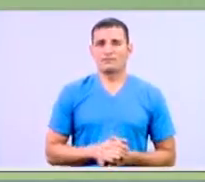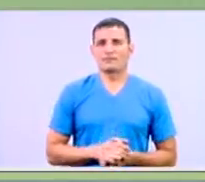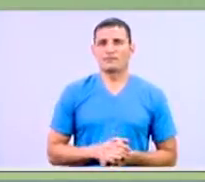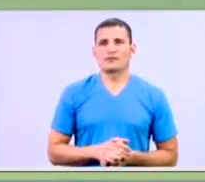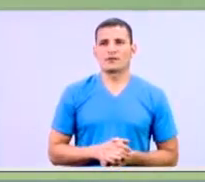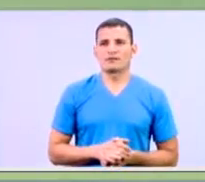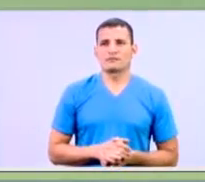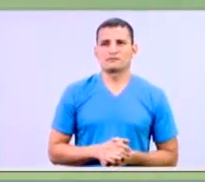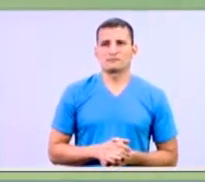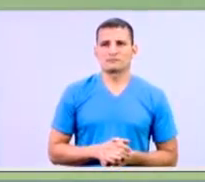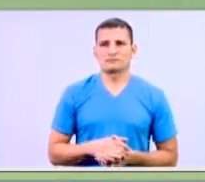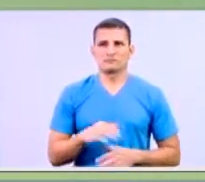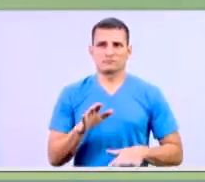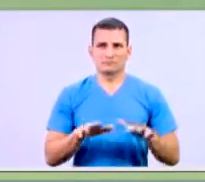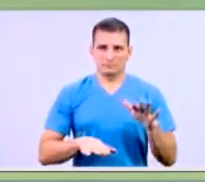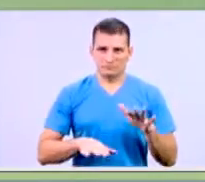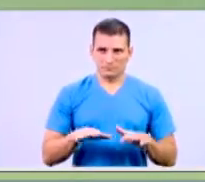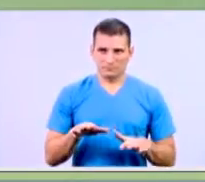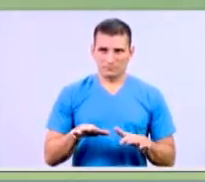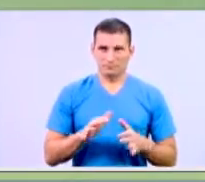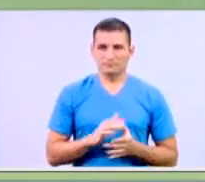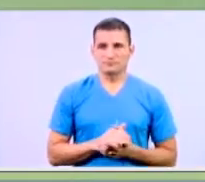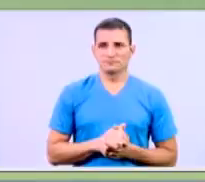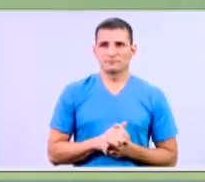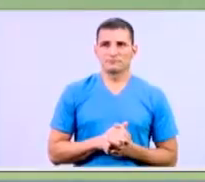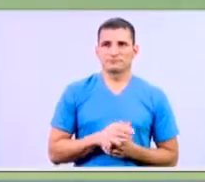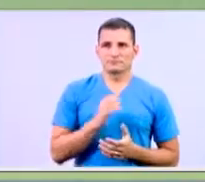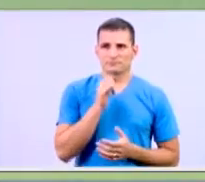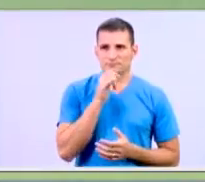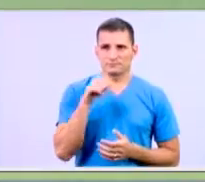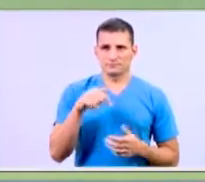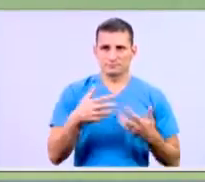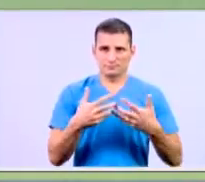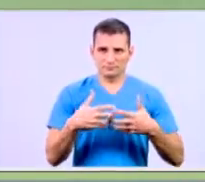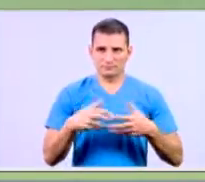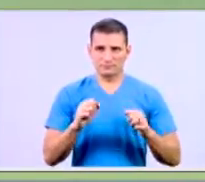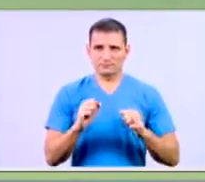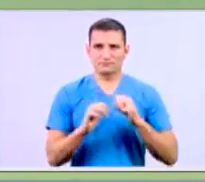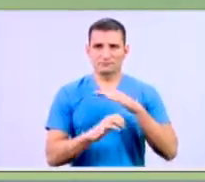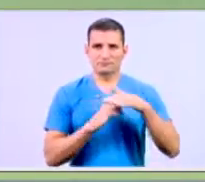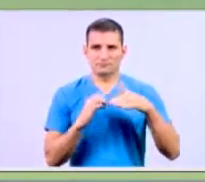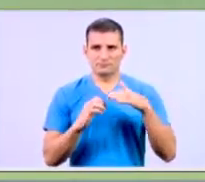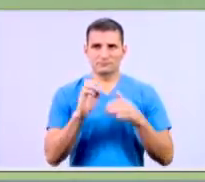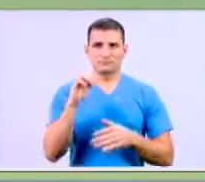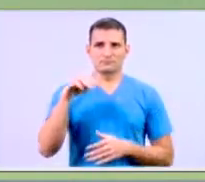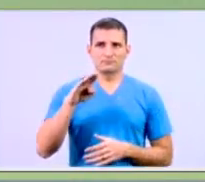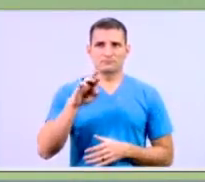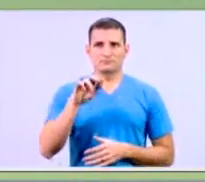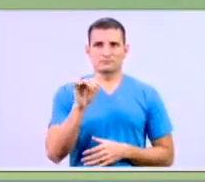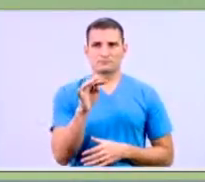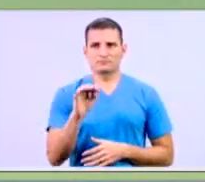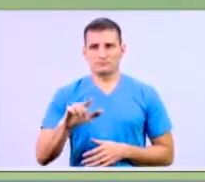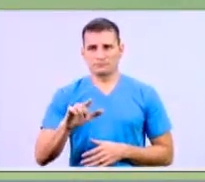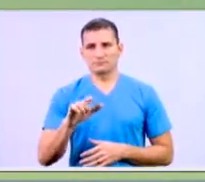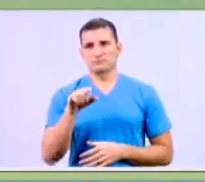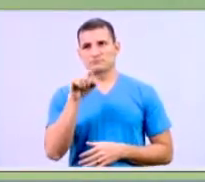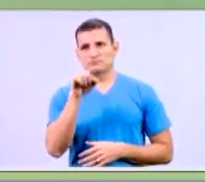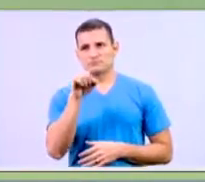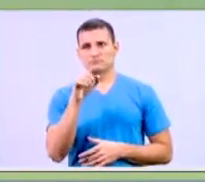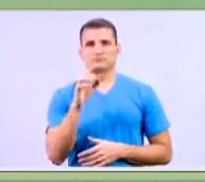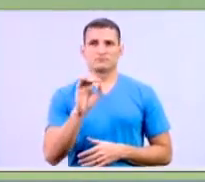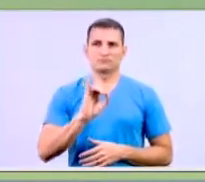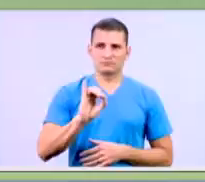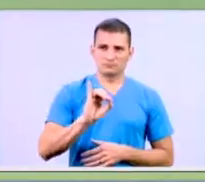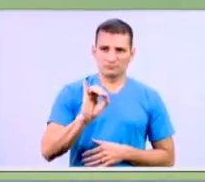aí, depende, né, de cada um. Por exemplo, aqui no Instituto pode ser a empresa Embratel, na casa de vocês pode ser a empresa Oi,